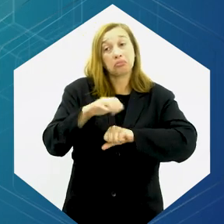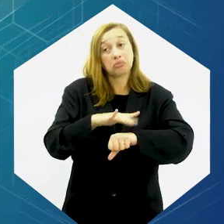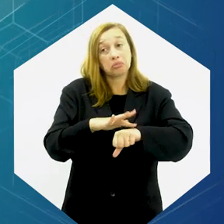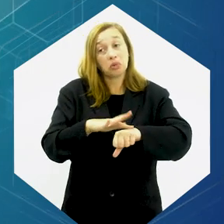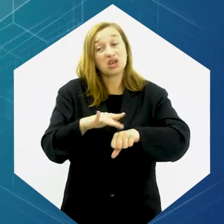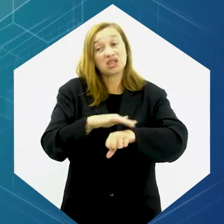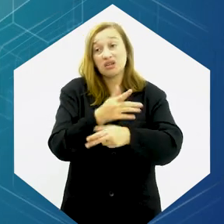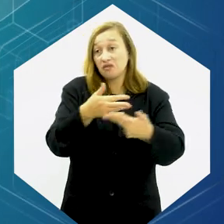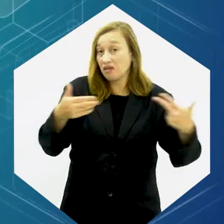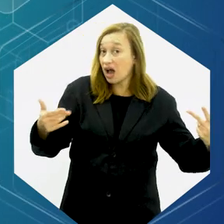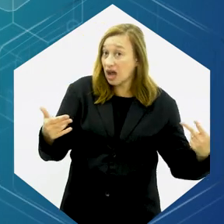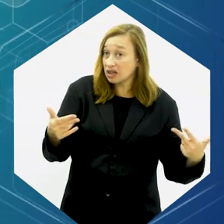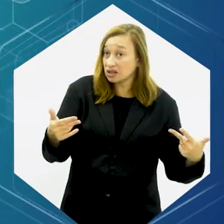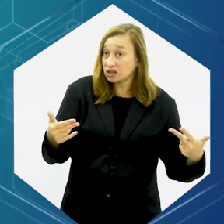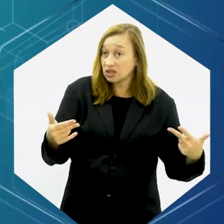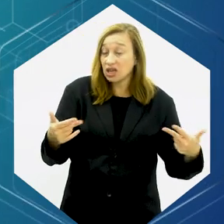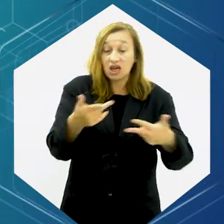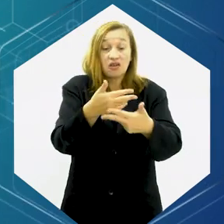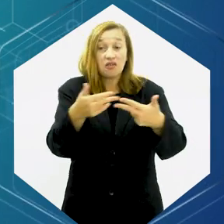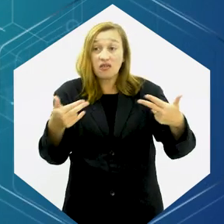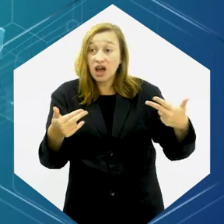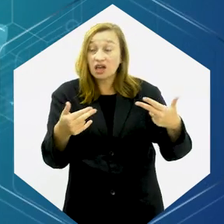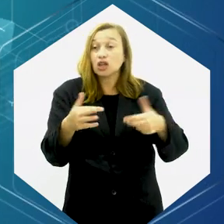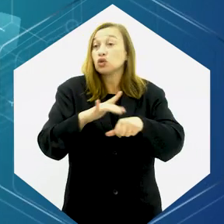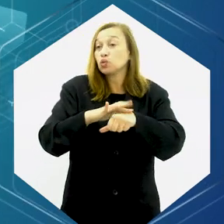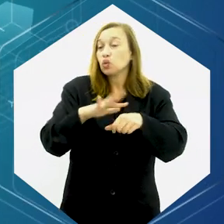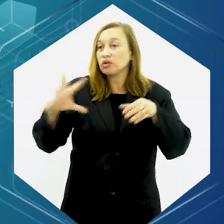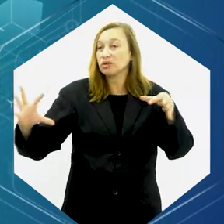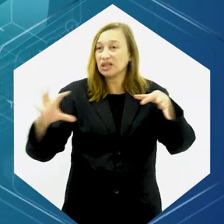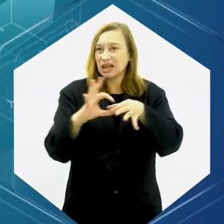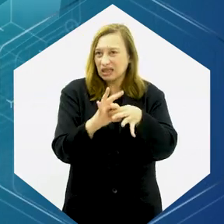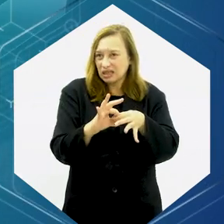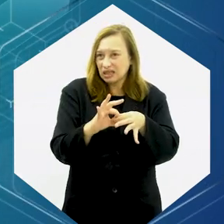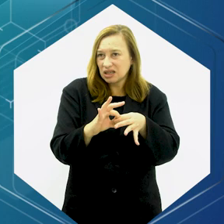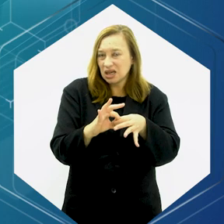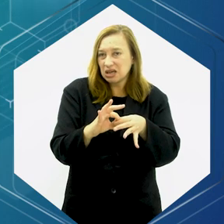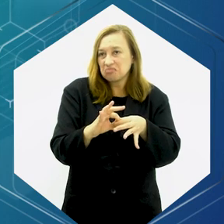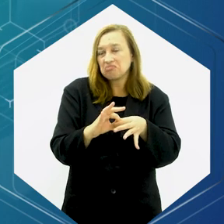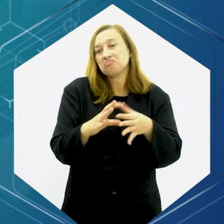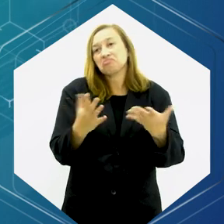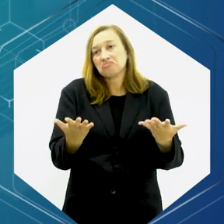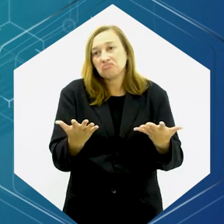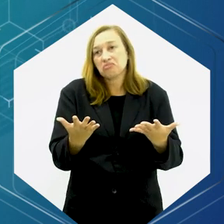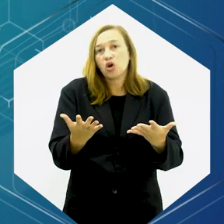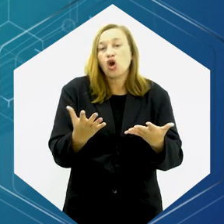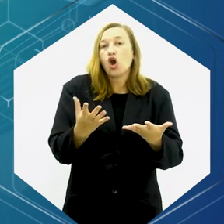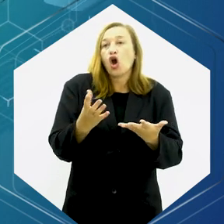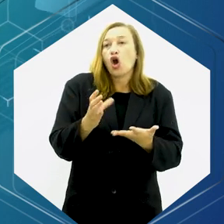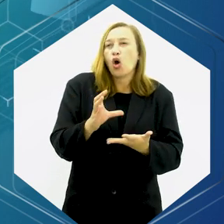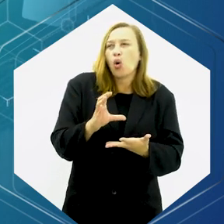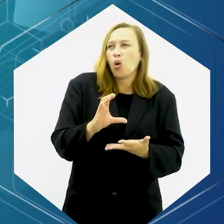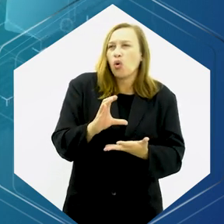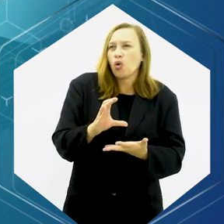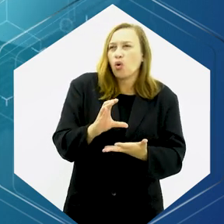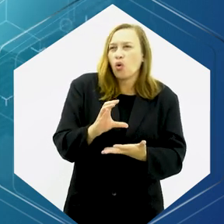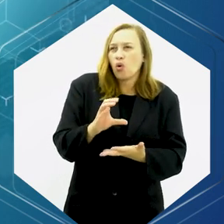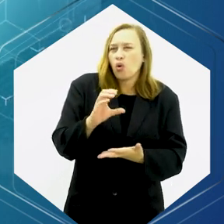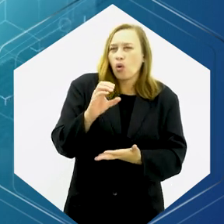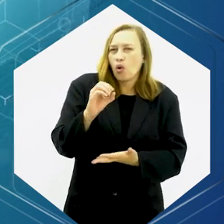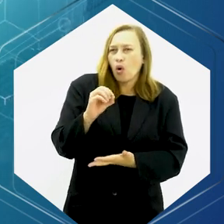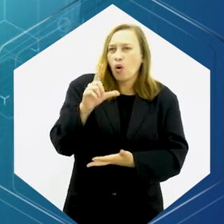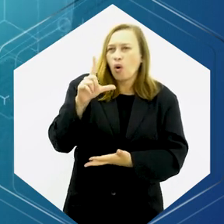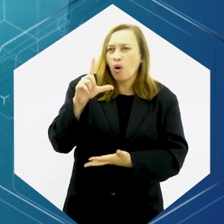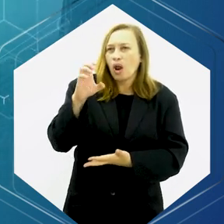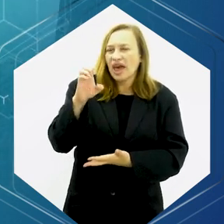né Eh que é uma miriade de doenças que podem estar associadas metabolicamente aumento de colesterol